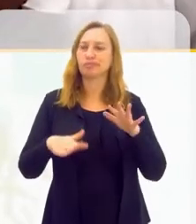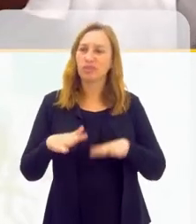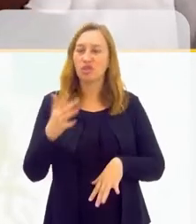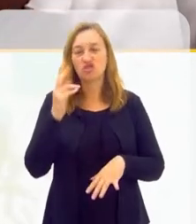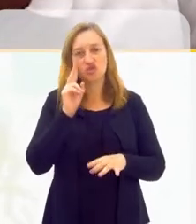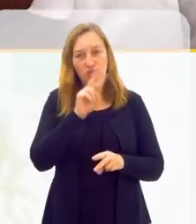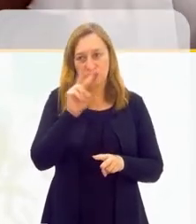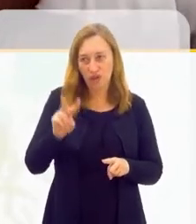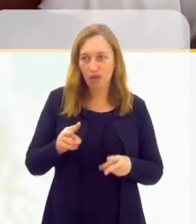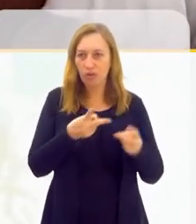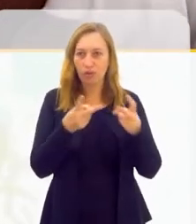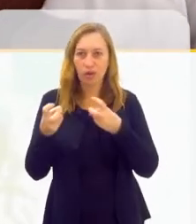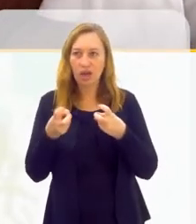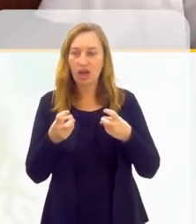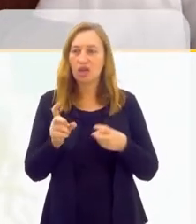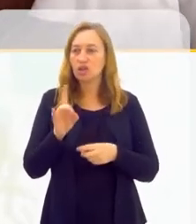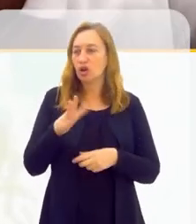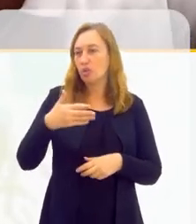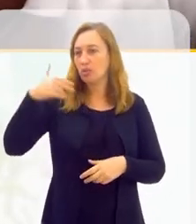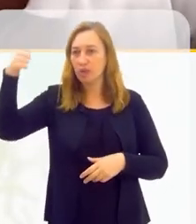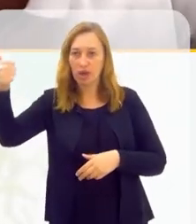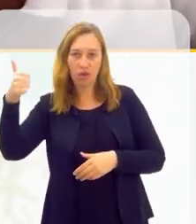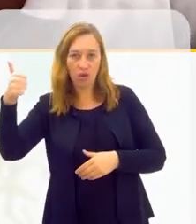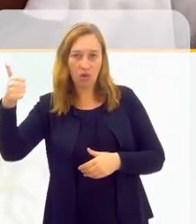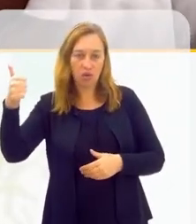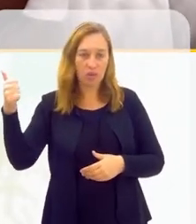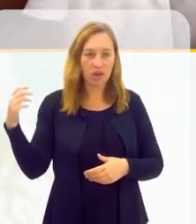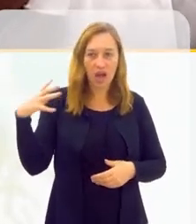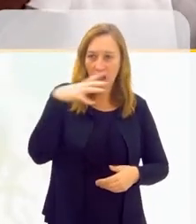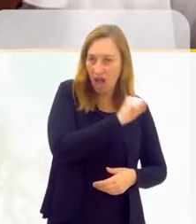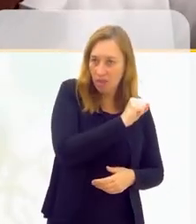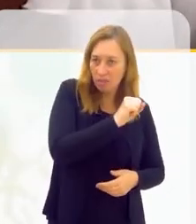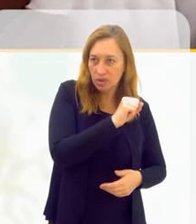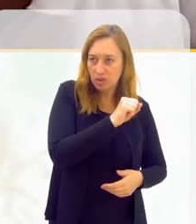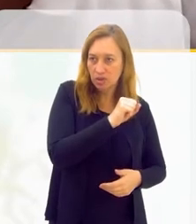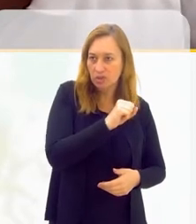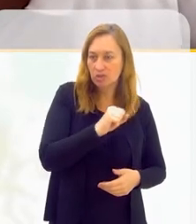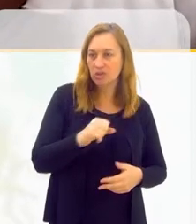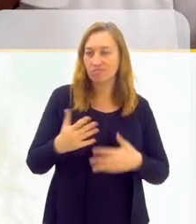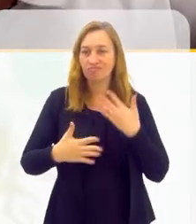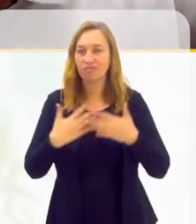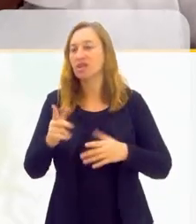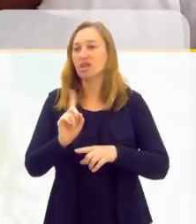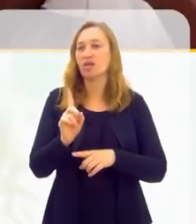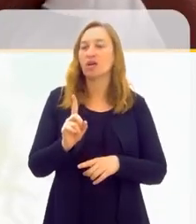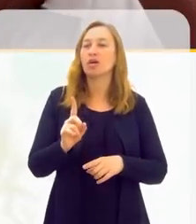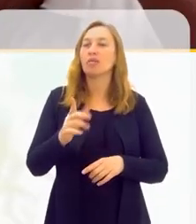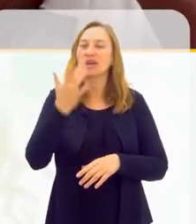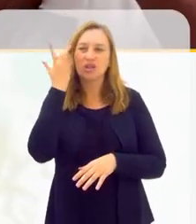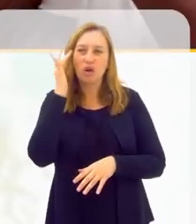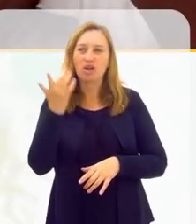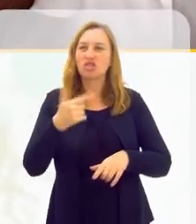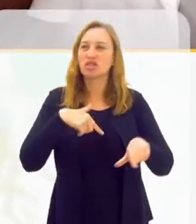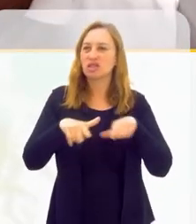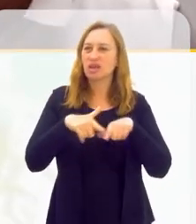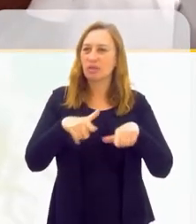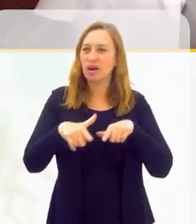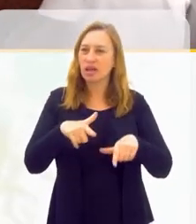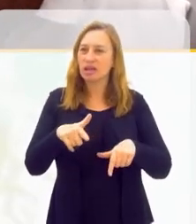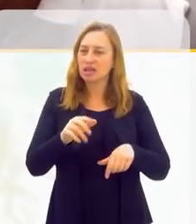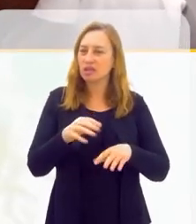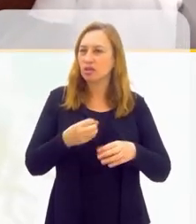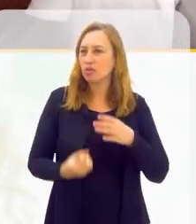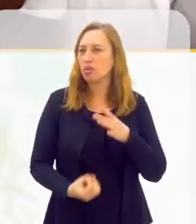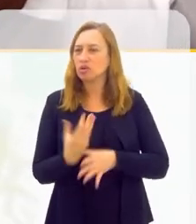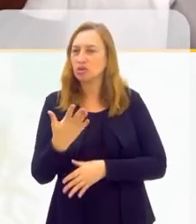para achar e olhar apenas para o melhor, para o mais apto, para um mais competente. Mas eu acho que esse trabalho está a ser feito